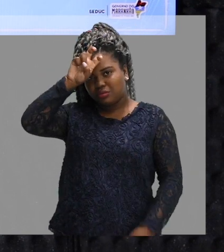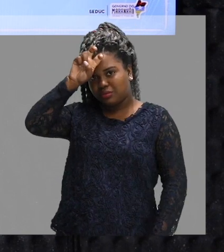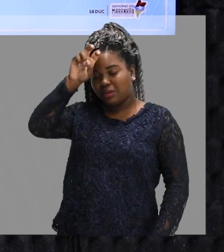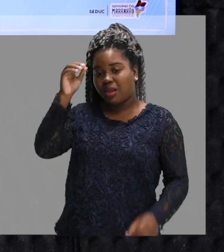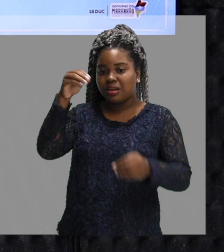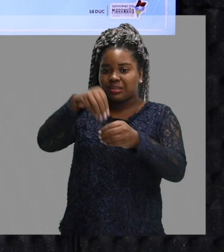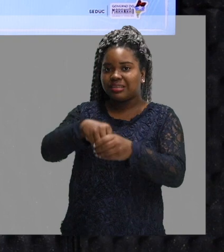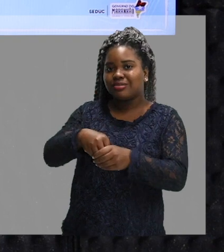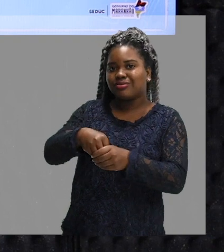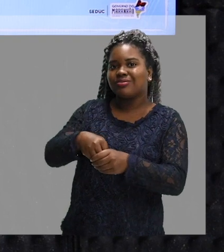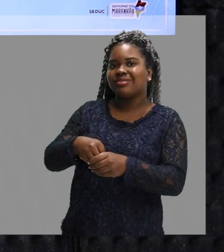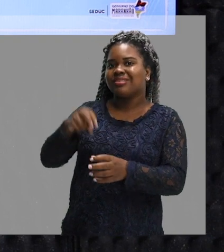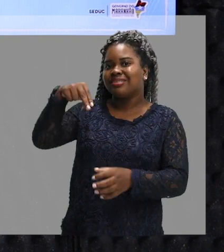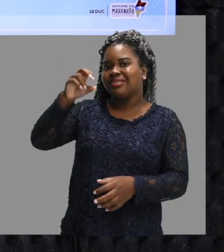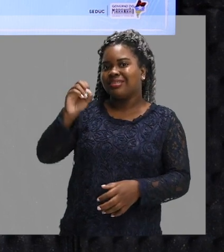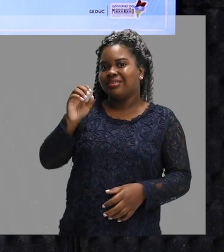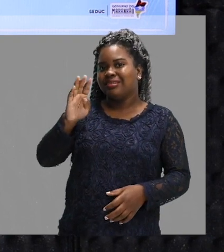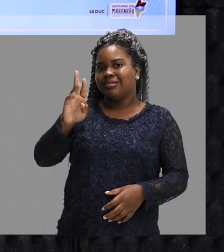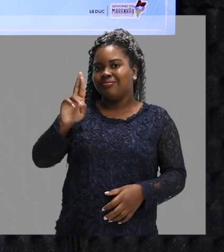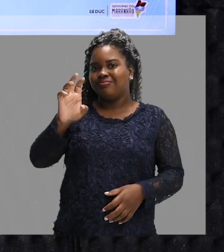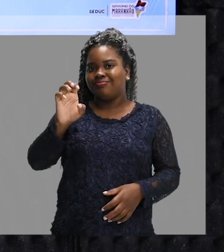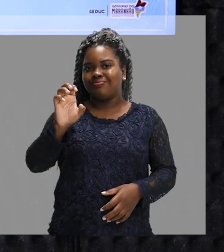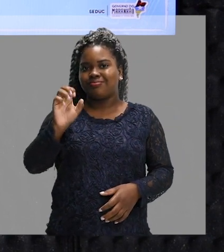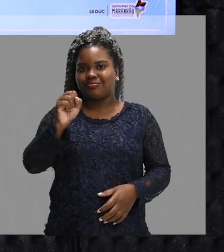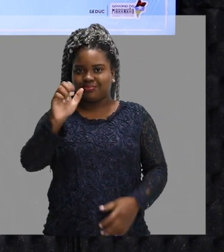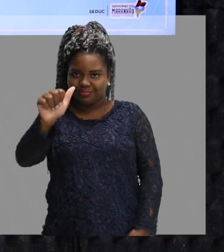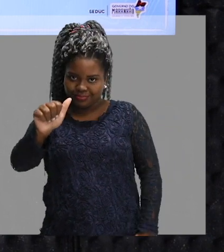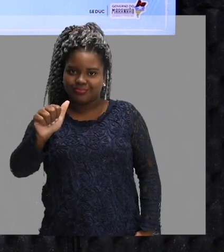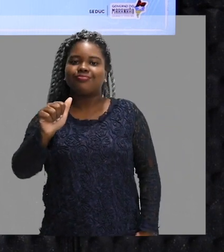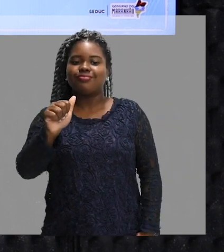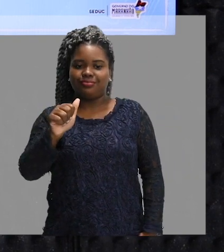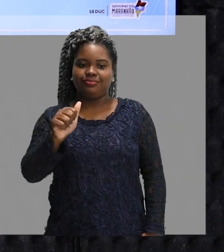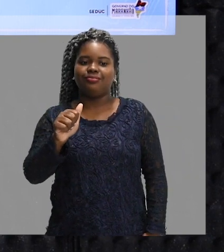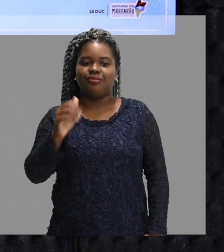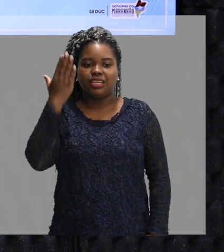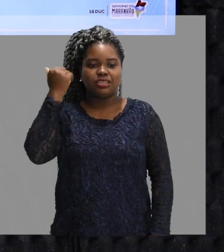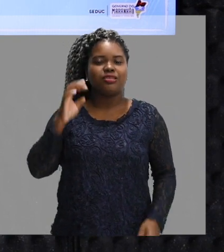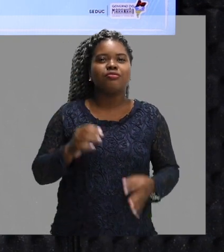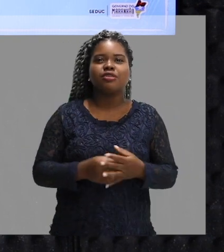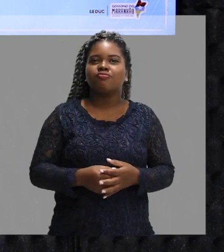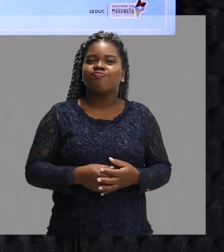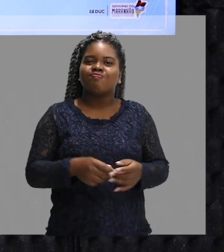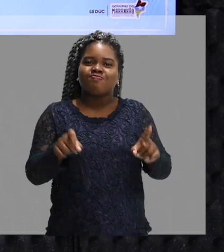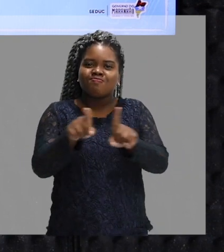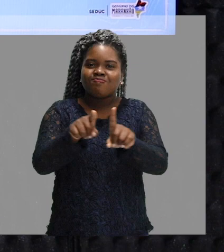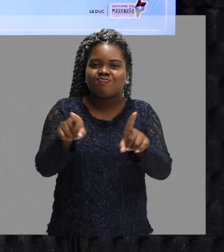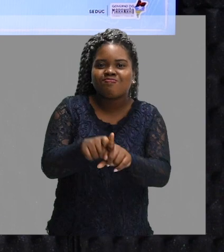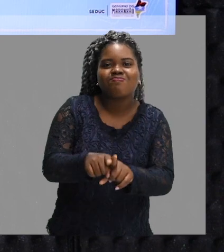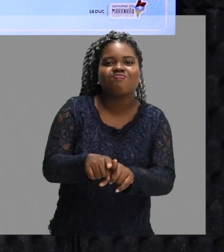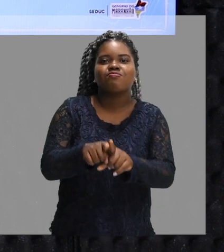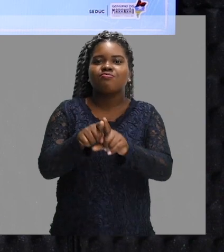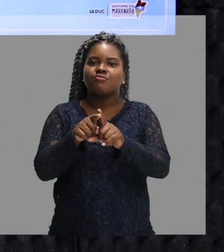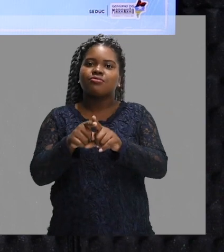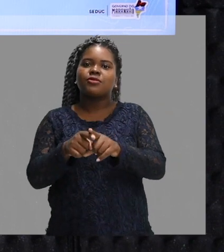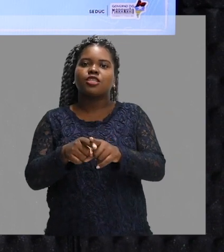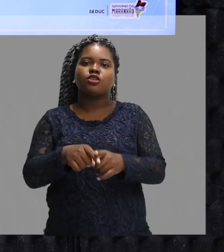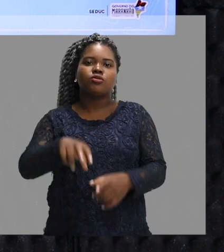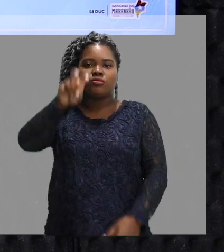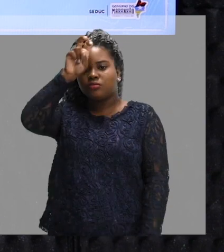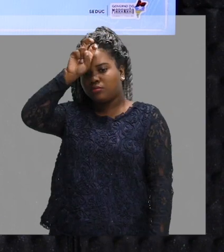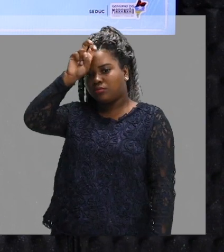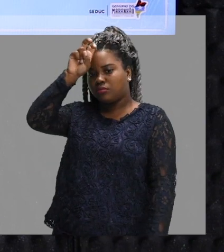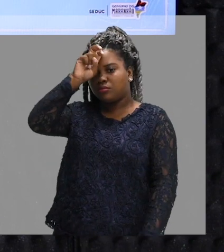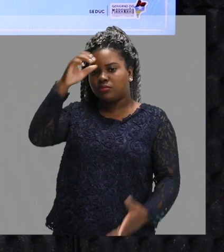era a forma de documentar e a forma que a gente tem de saber tanto sobre o Egito, né, quanto hoje. Por quê? Porque a arte era